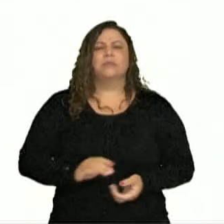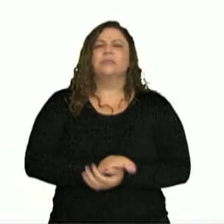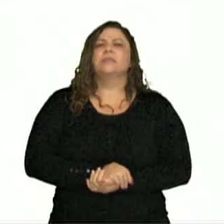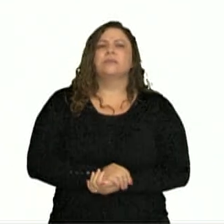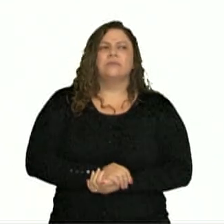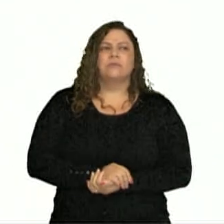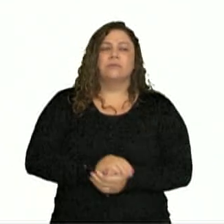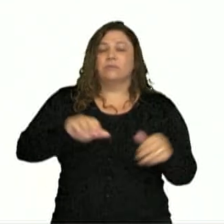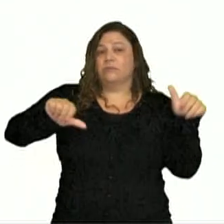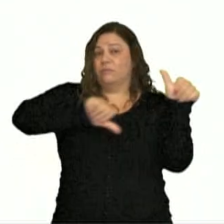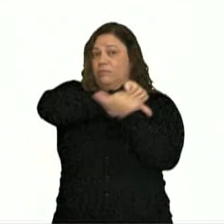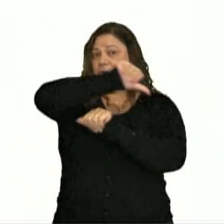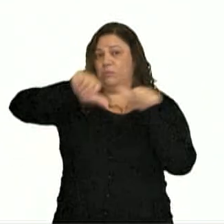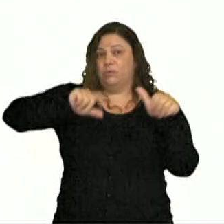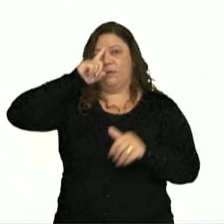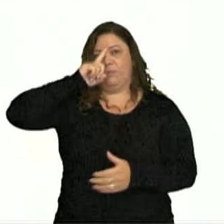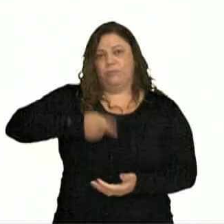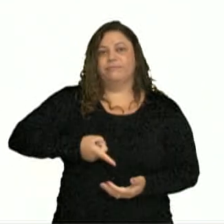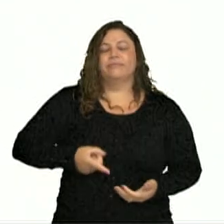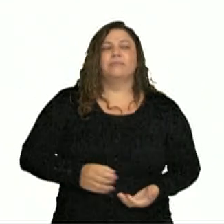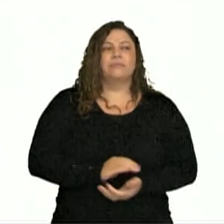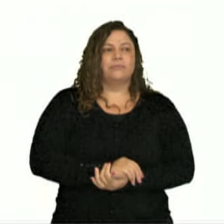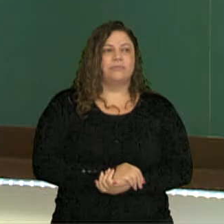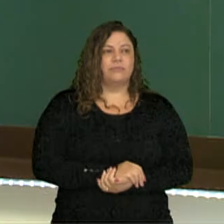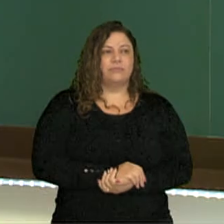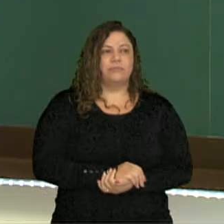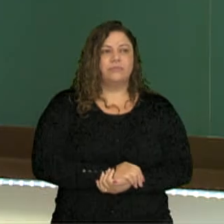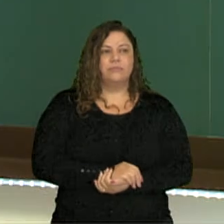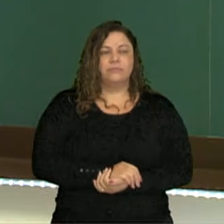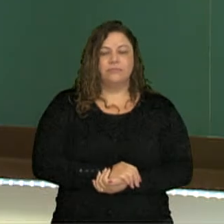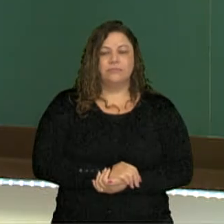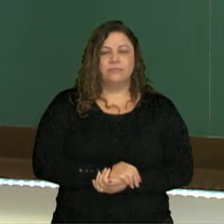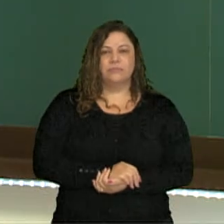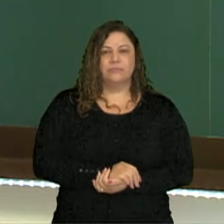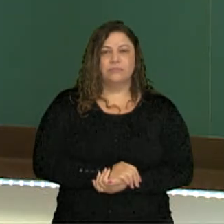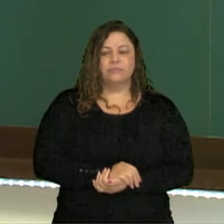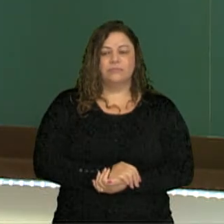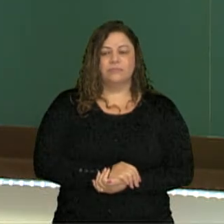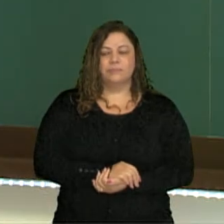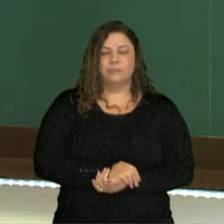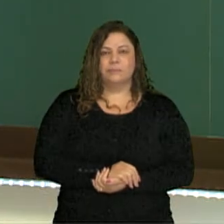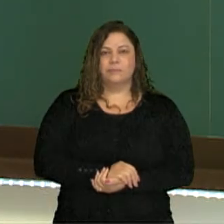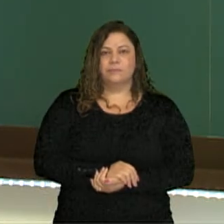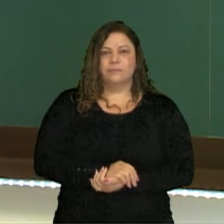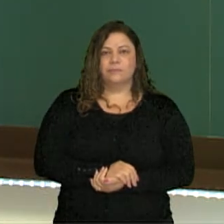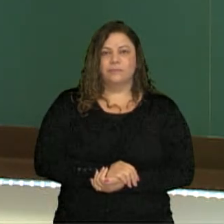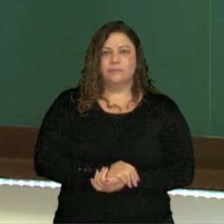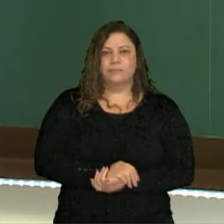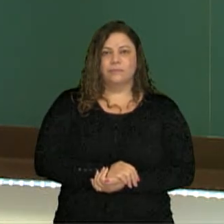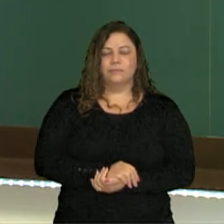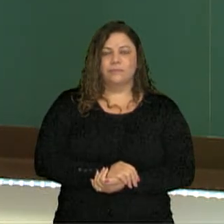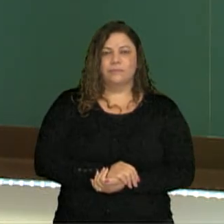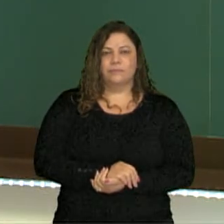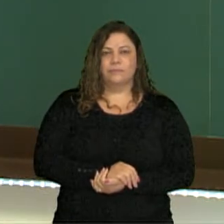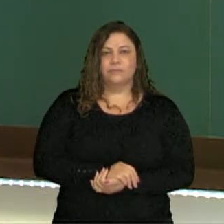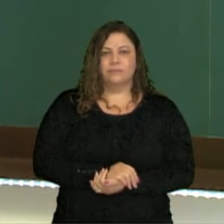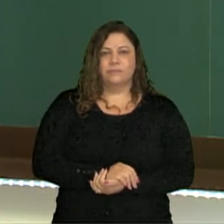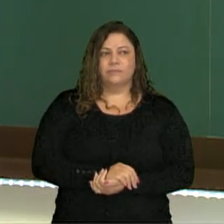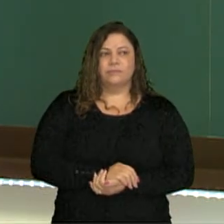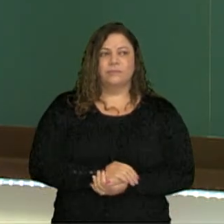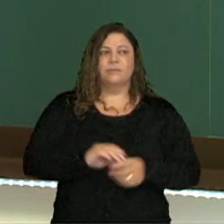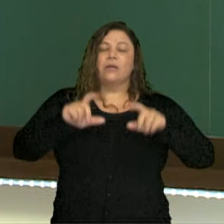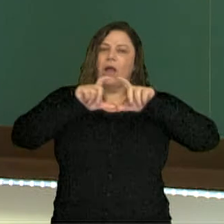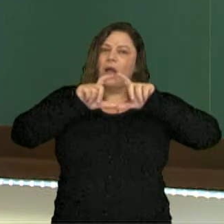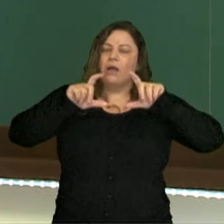vai mudar para o imperativo negativo. Proibido encender fogo. Proibido tirar basura. Proibido